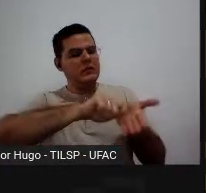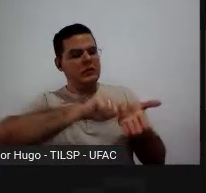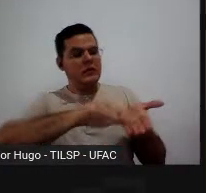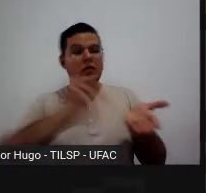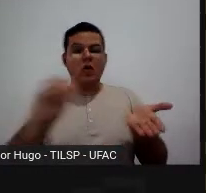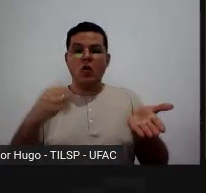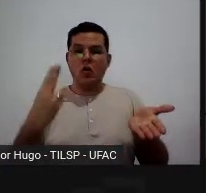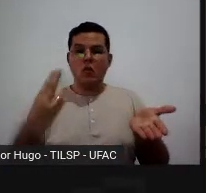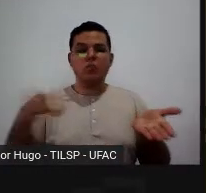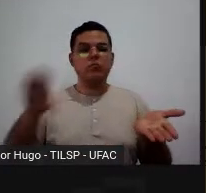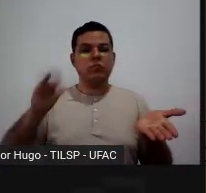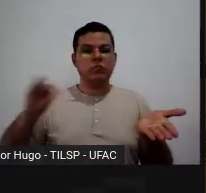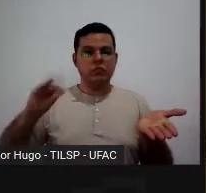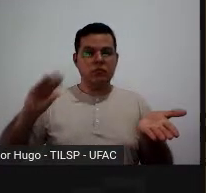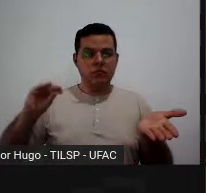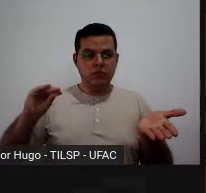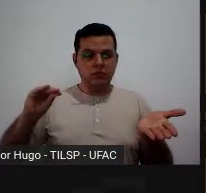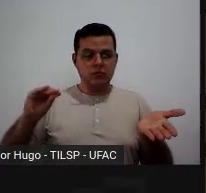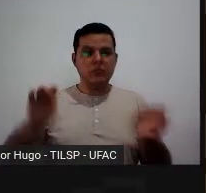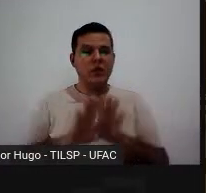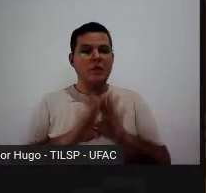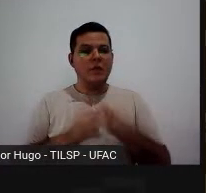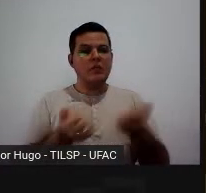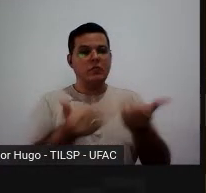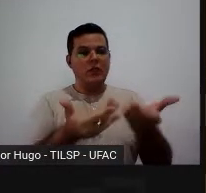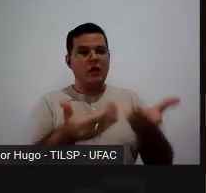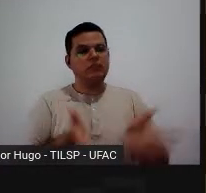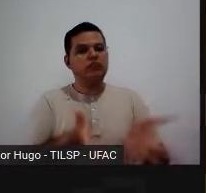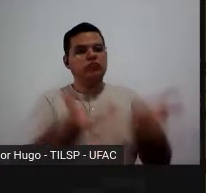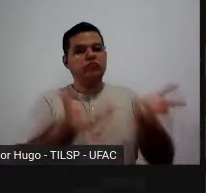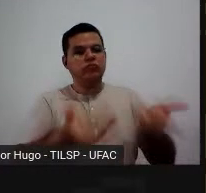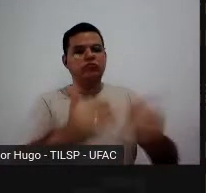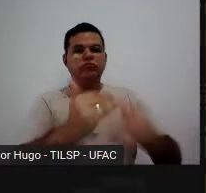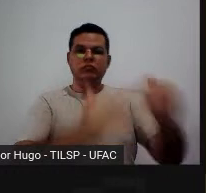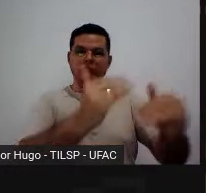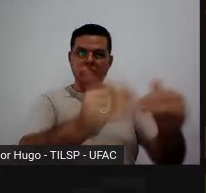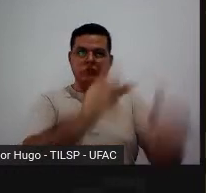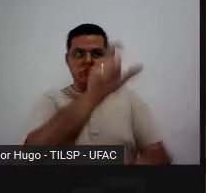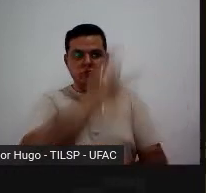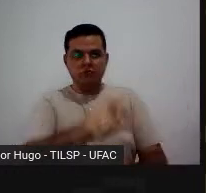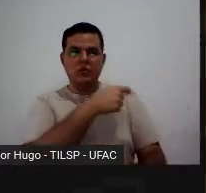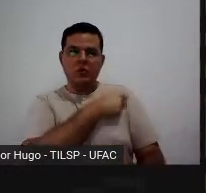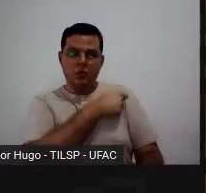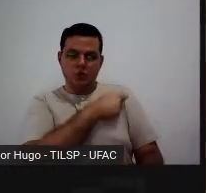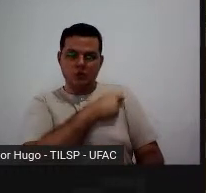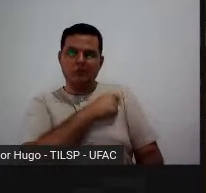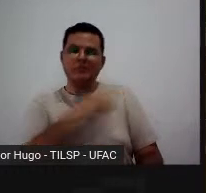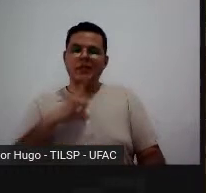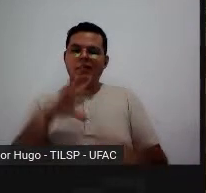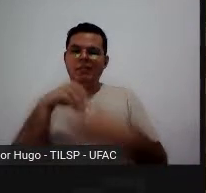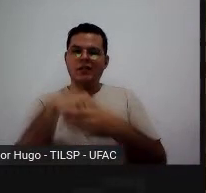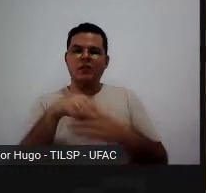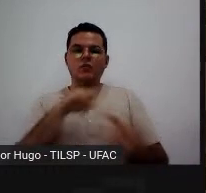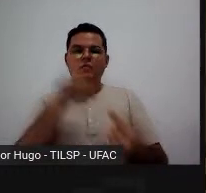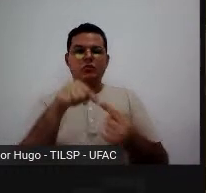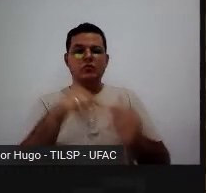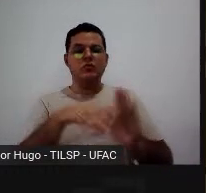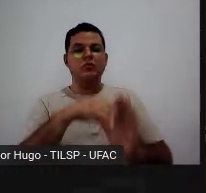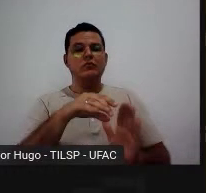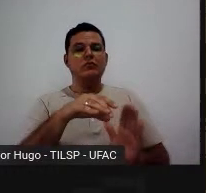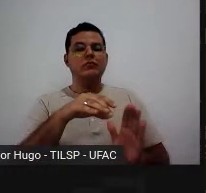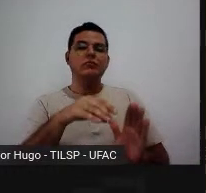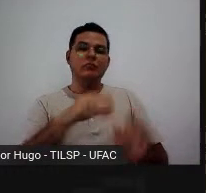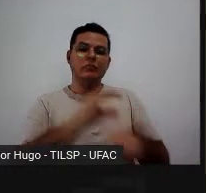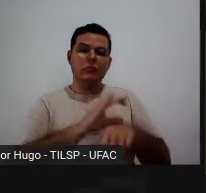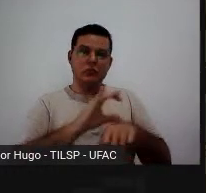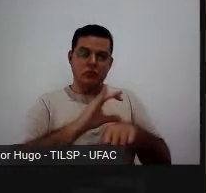no aluno, também são objetivos, né, do plano de curso de língua portuguesa de 1981. Os